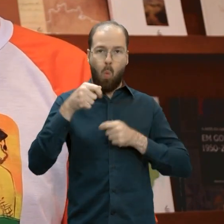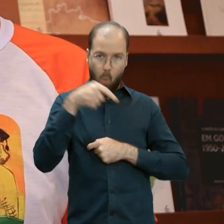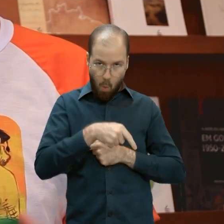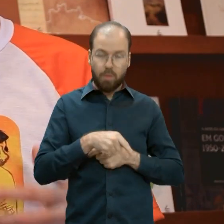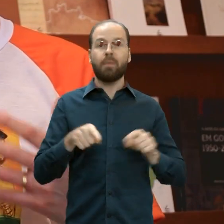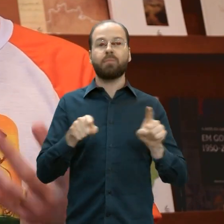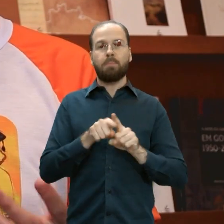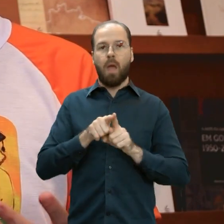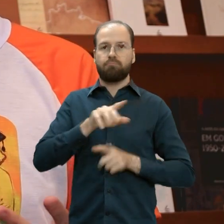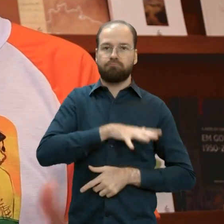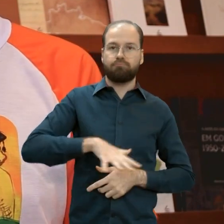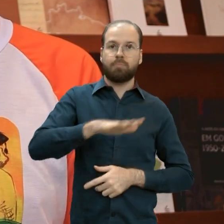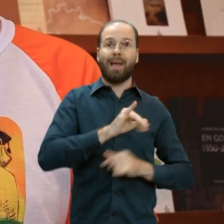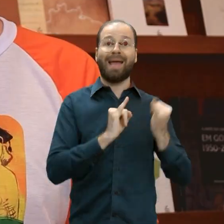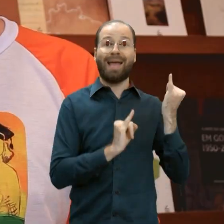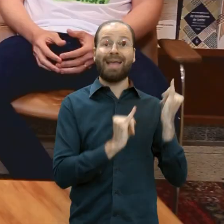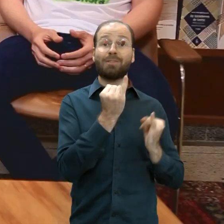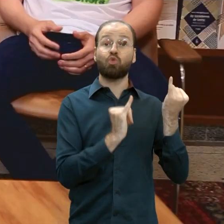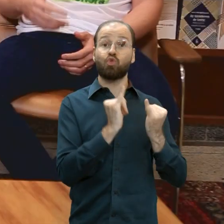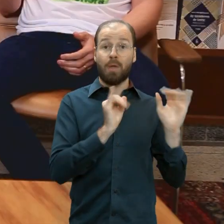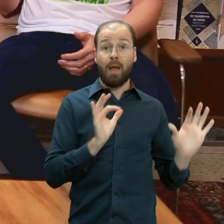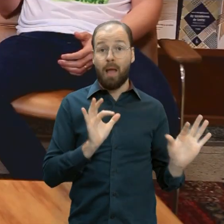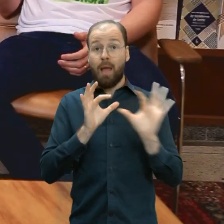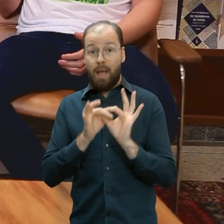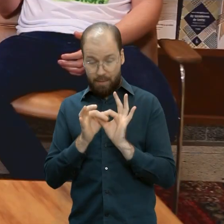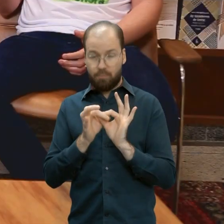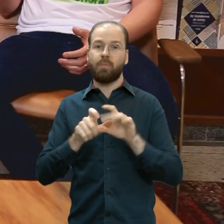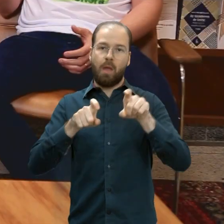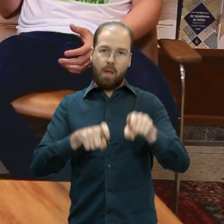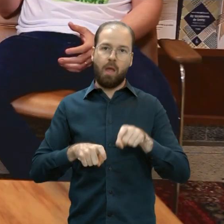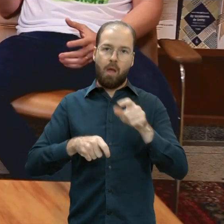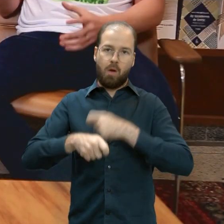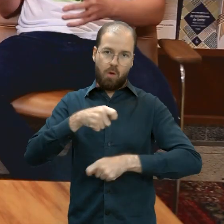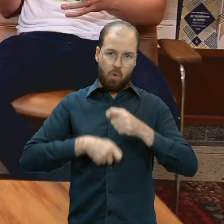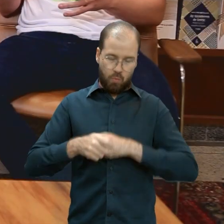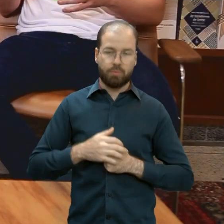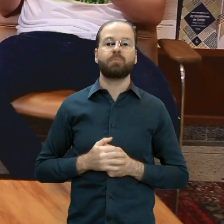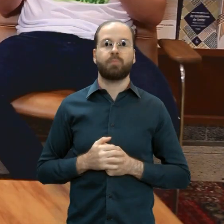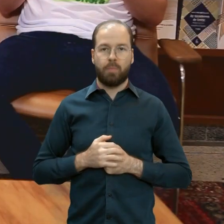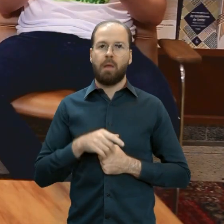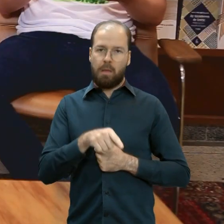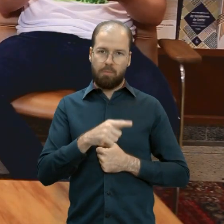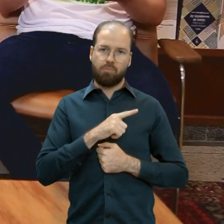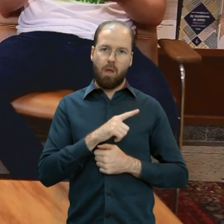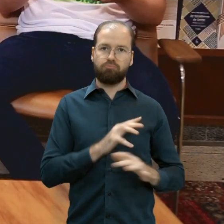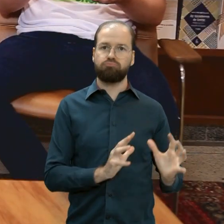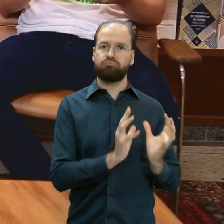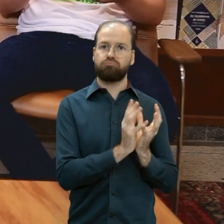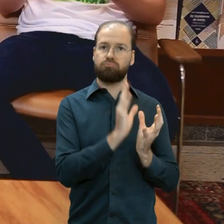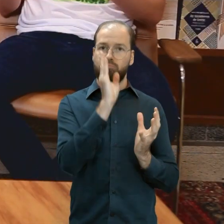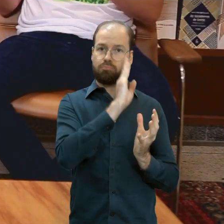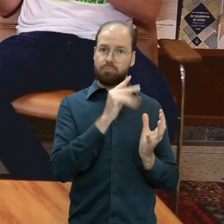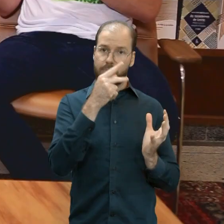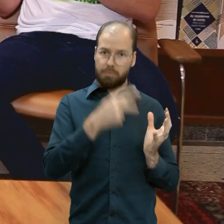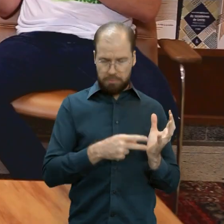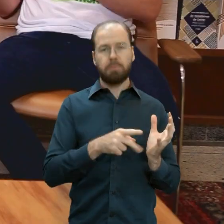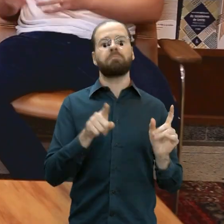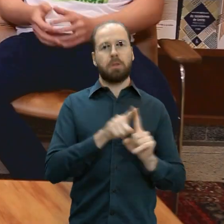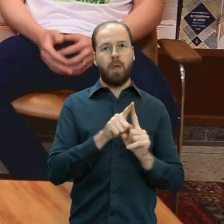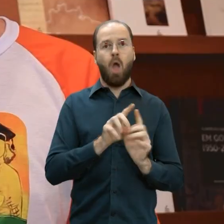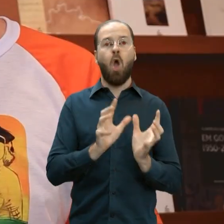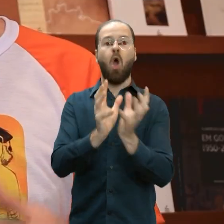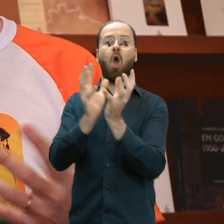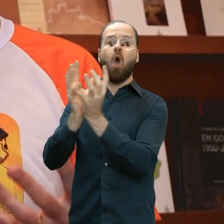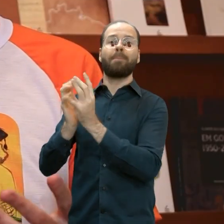industrial vinculado ao agronegócio. E nesse setor industrial a gente tem tanto grupos brasileiros operando quanto grupos